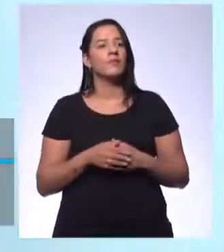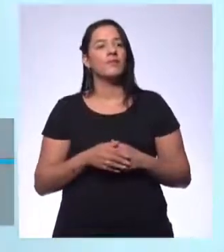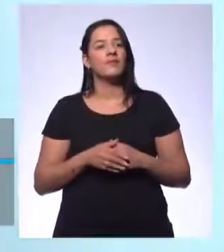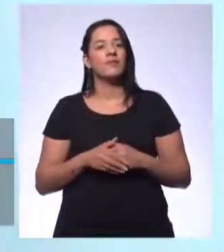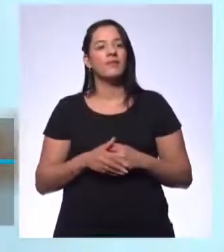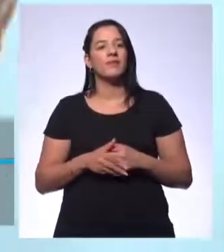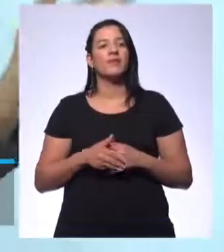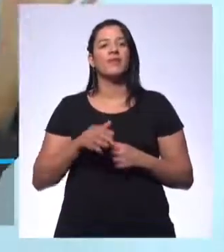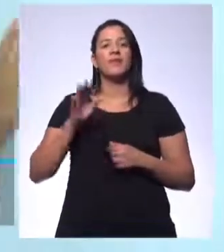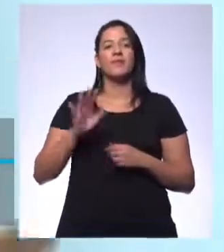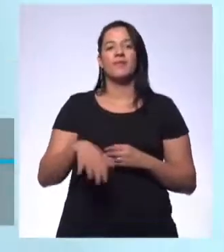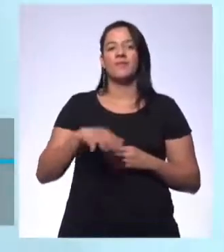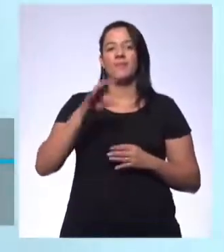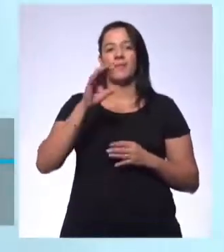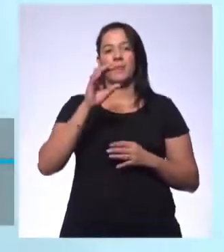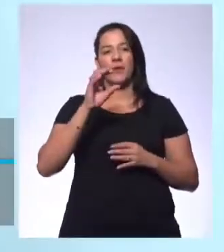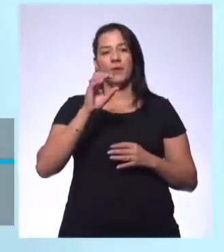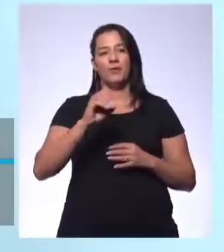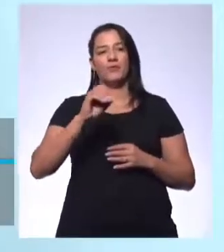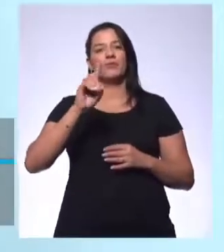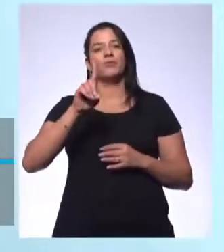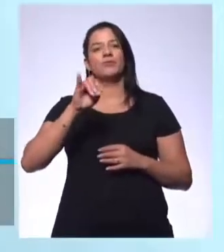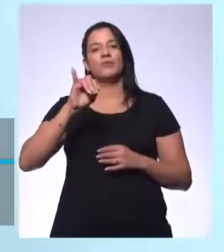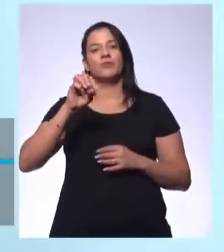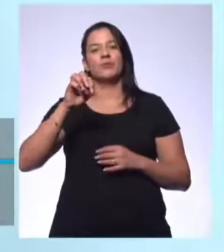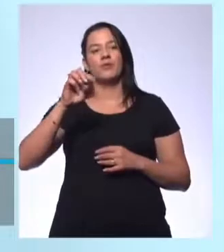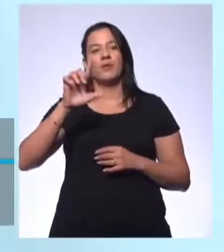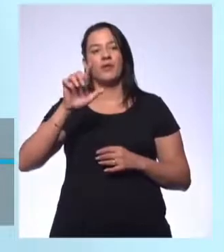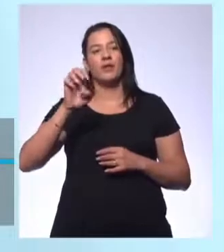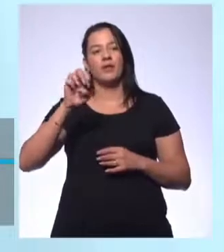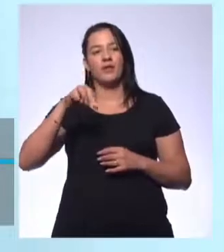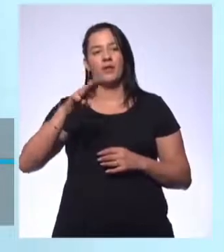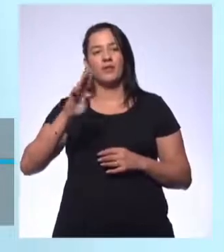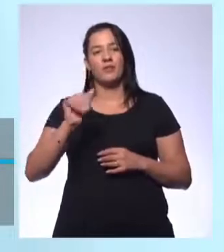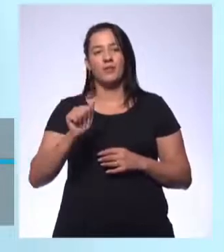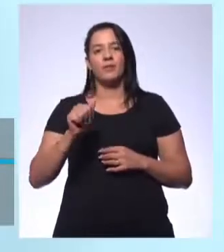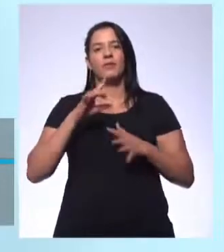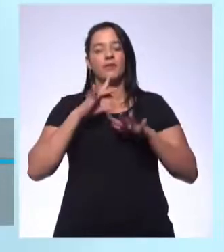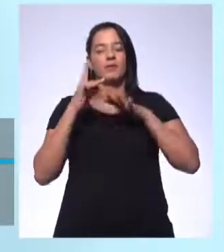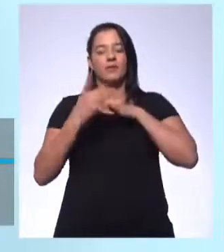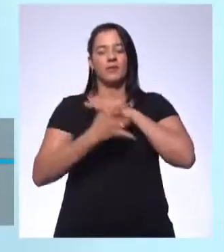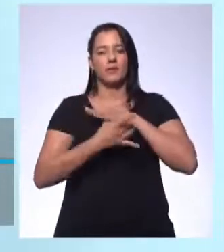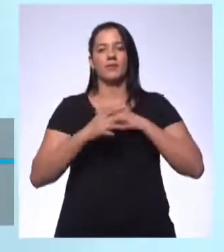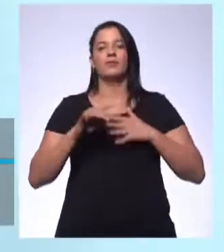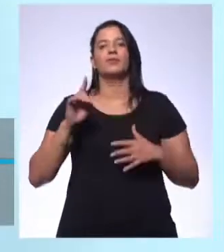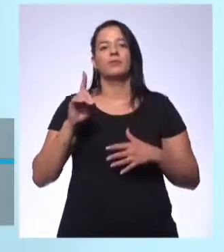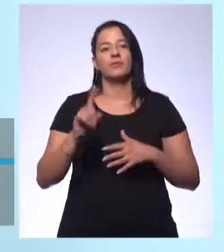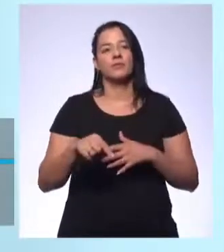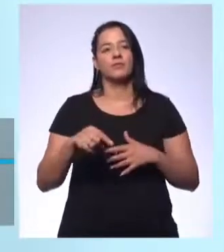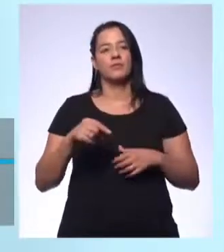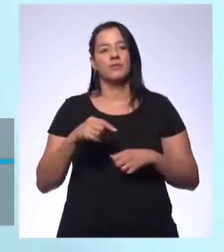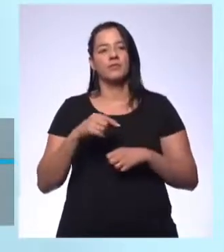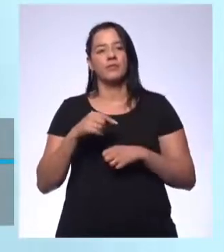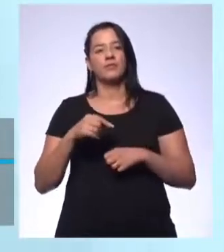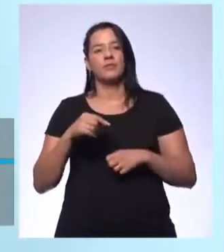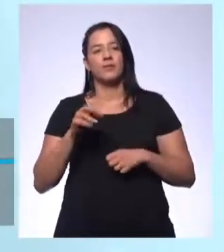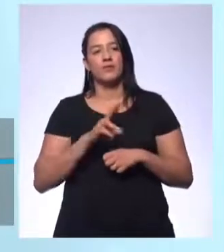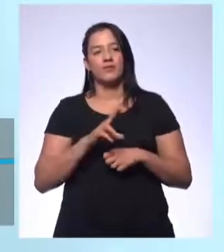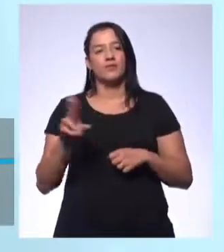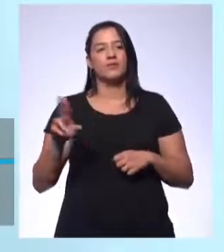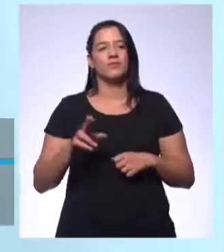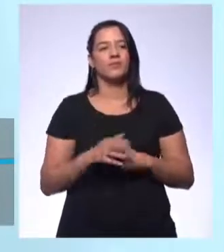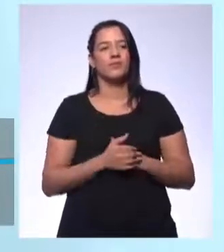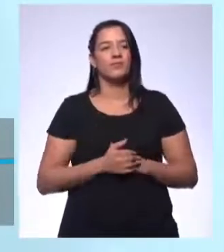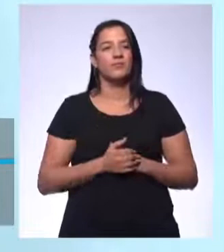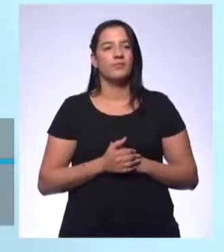O Dilema. O Dilema das Redes. O Dilema das Redes. Nossa, assumiu o nome Dilema. O Dilema das Redes. É esse na... Netflix? Pode falar